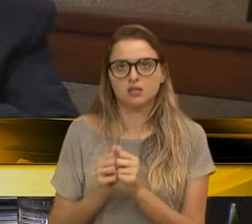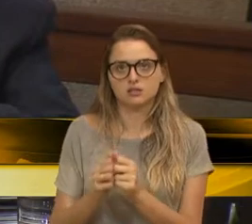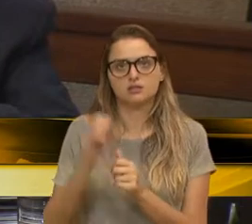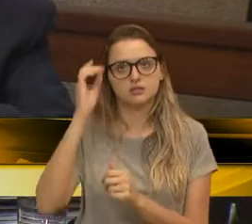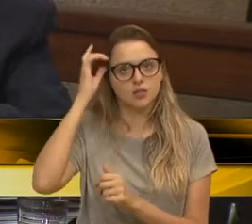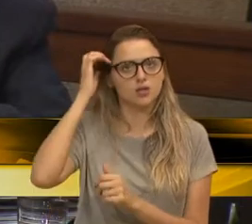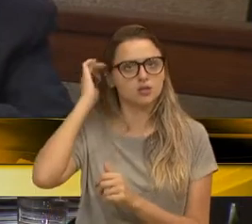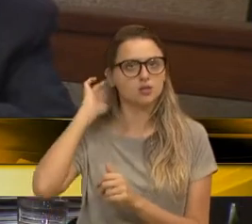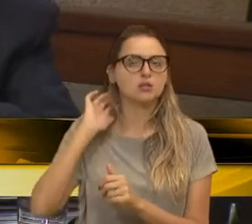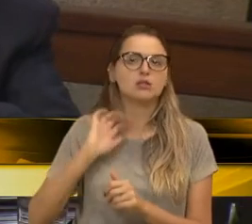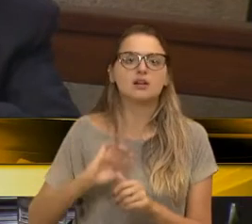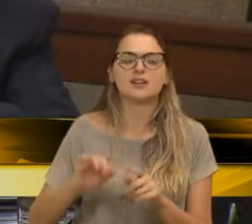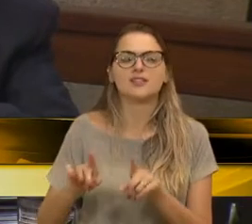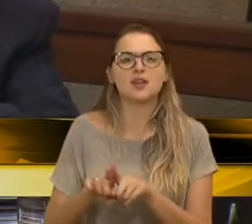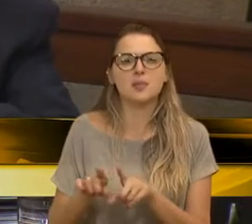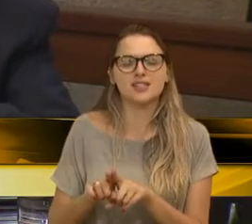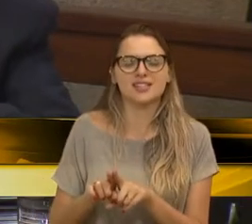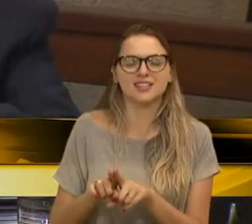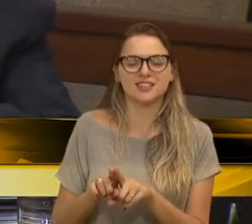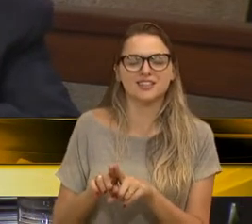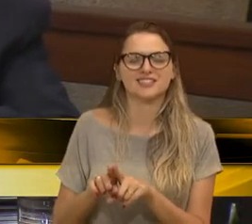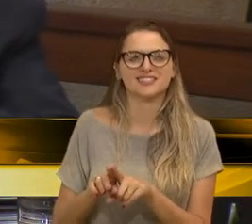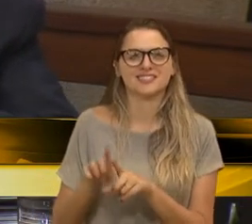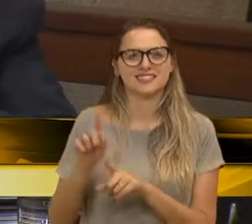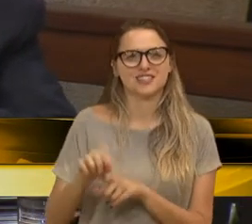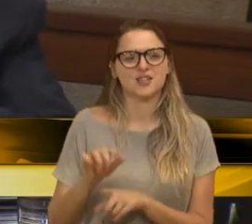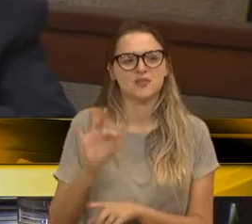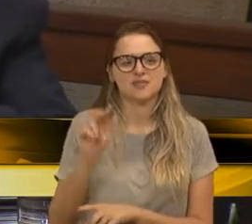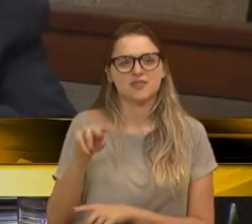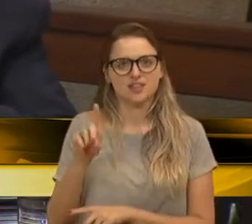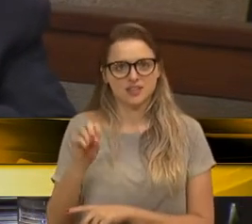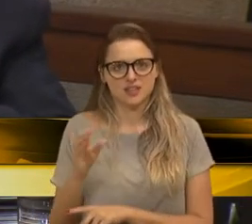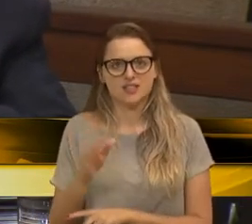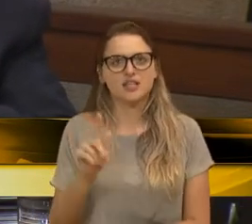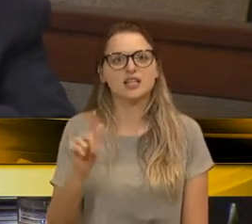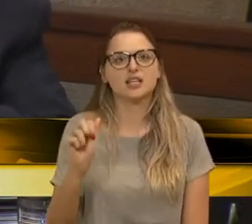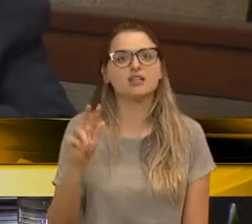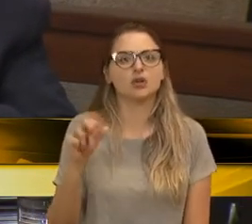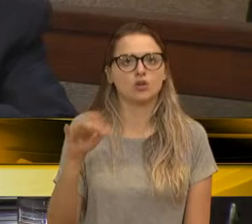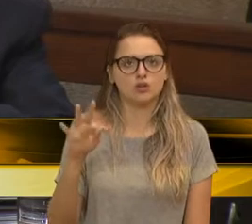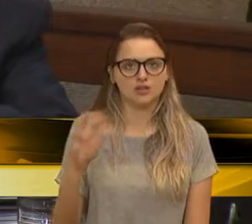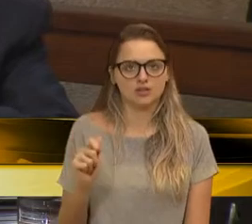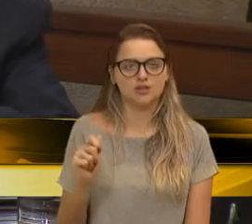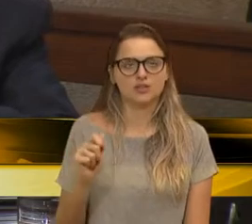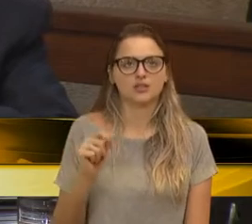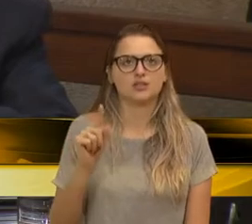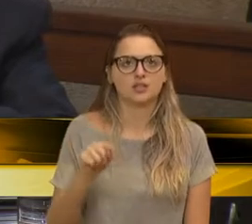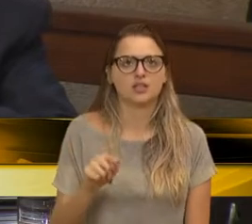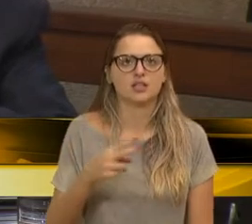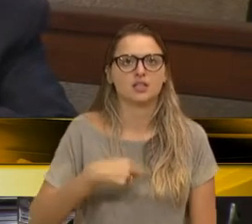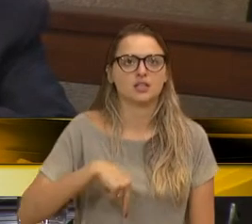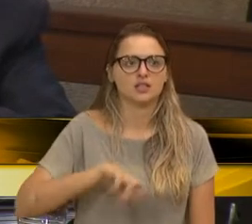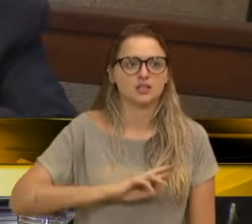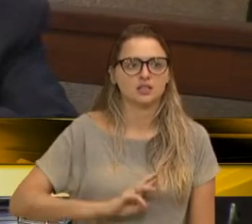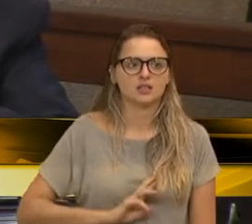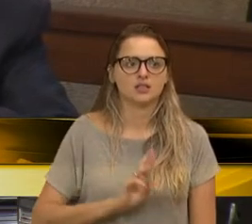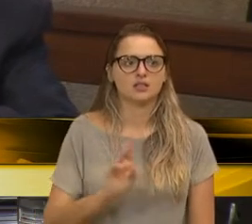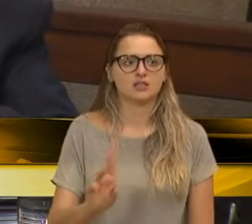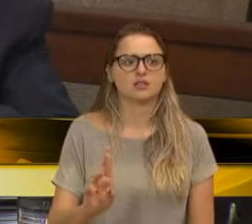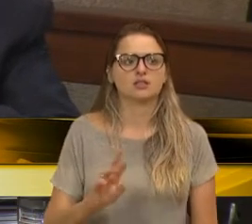país que foram feitas com dinheiro do Fundo de Garantia e da Previdência, que deveria hoje estar respaldando esse